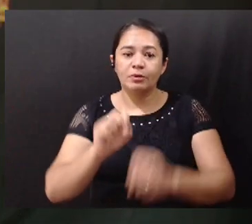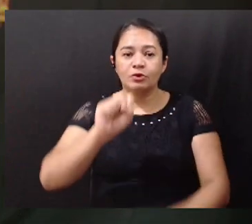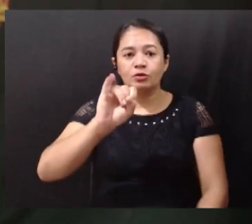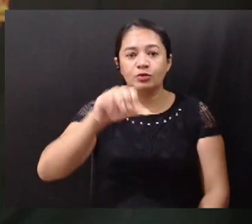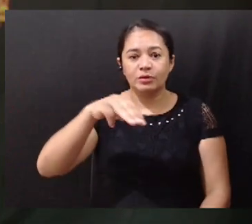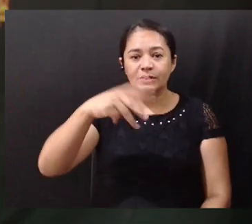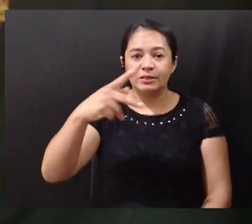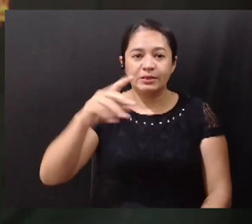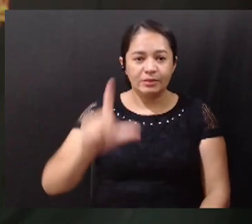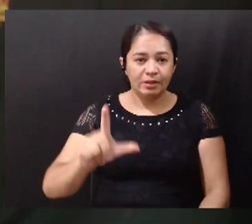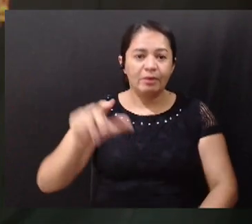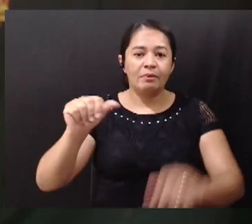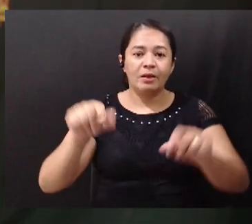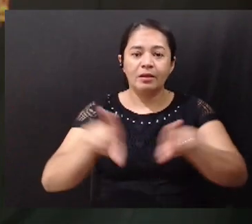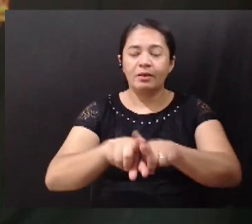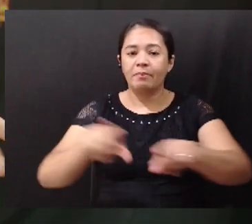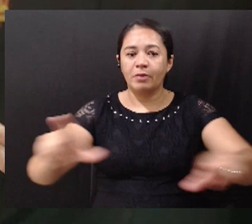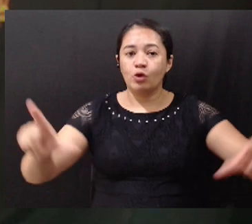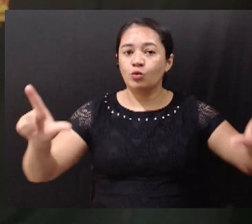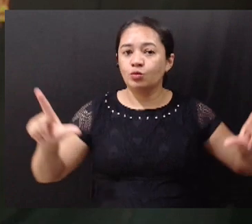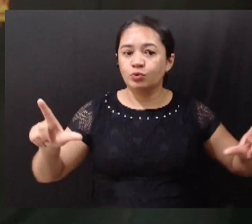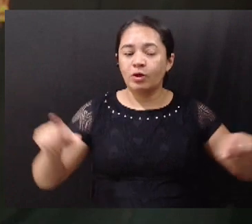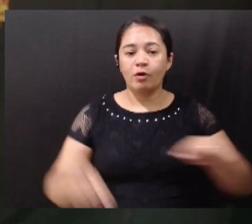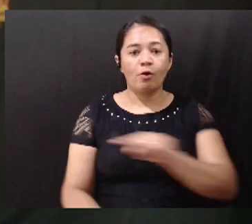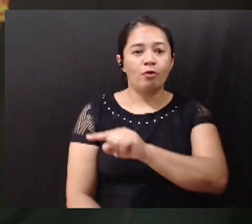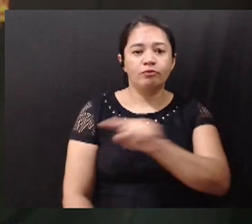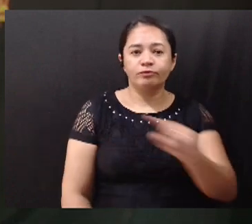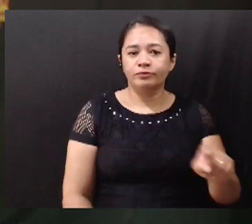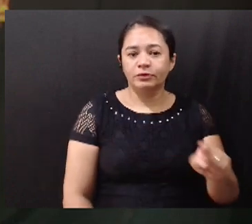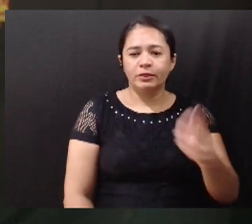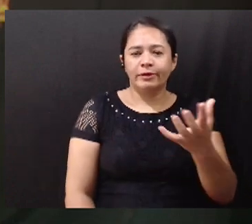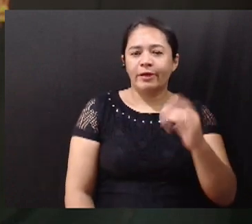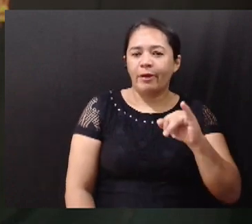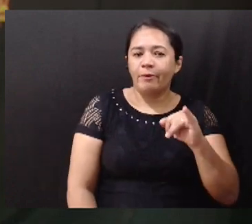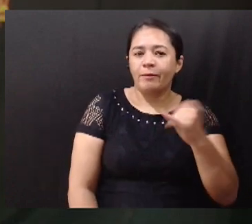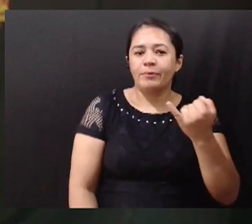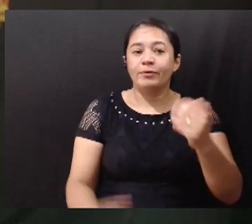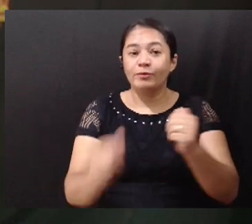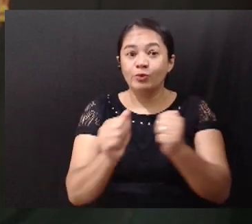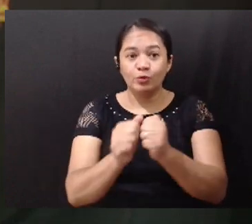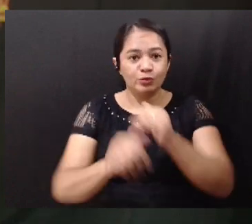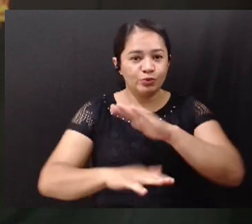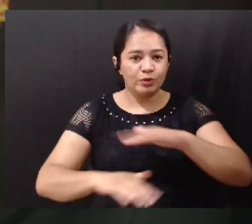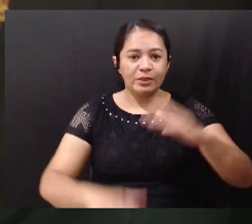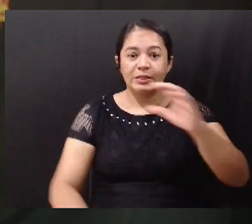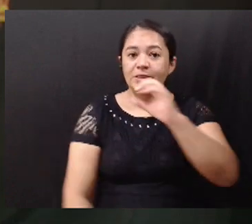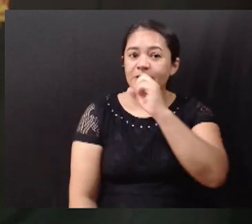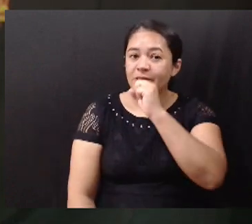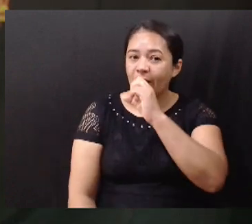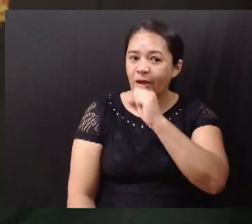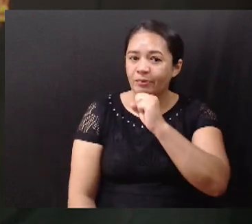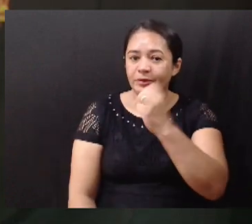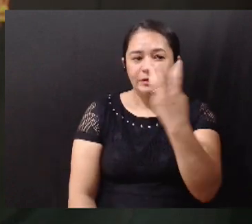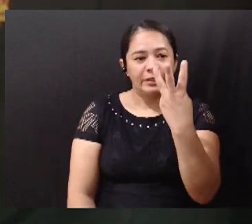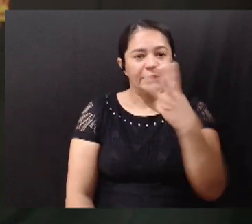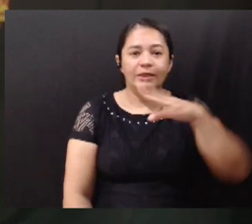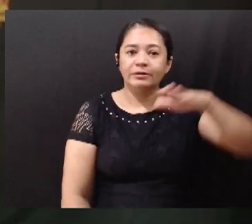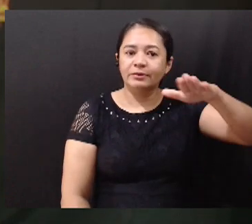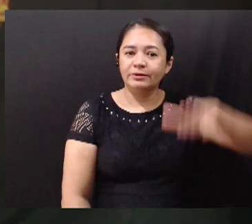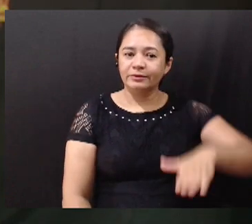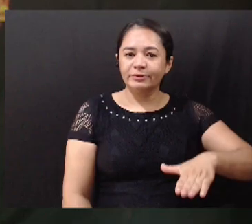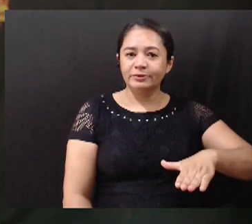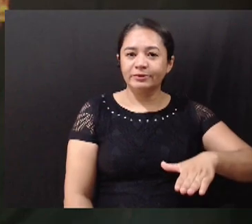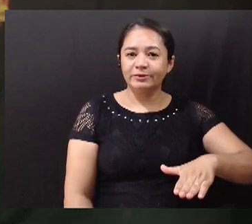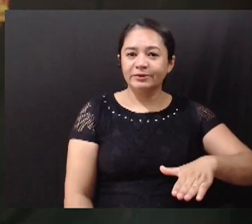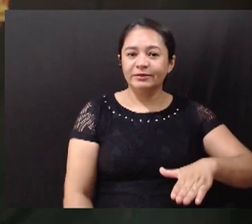também o destaque aí para você que quer curtir com as crianças. Sábado, às 3 da tarde, tem a peça